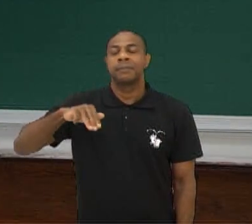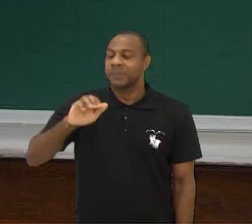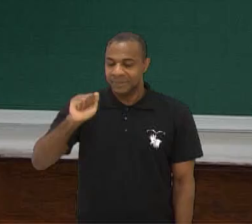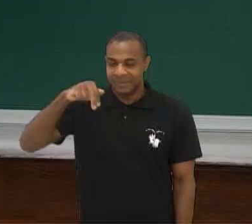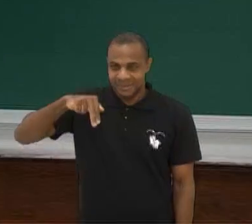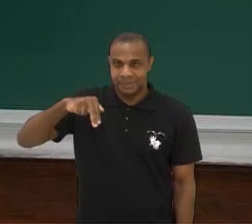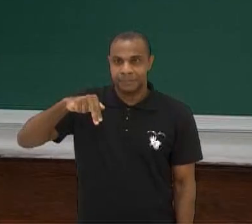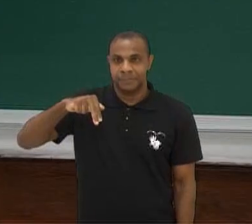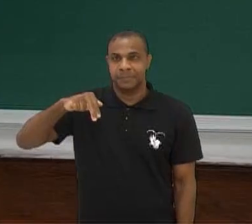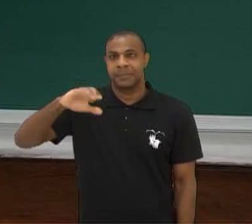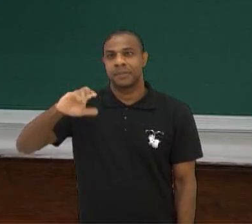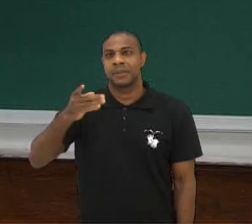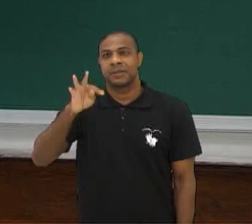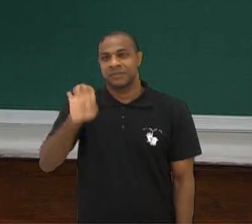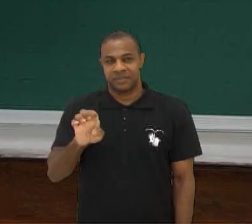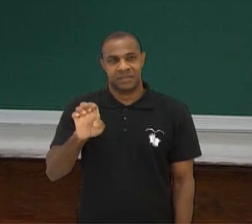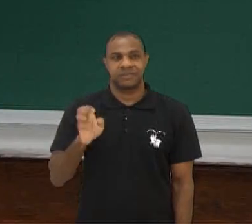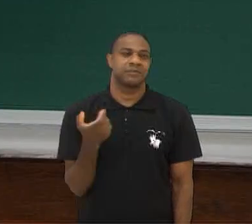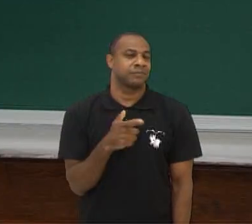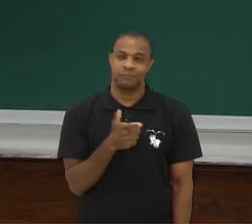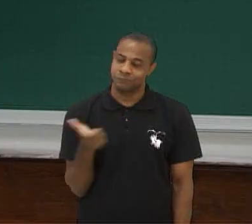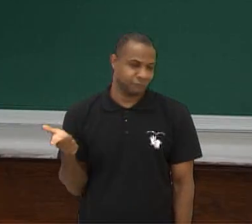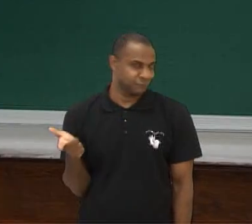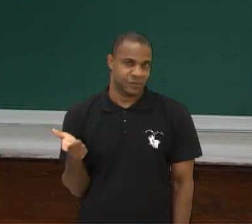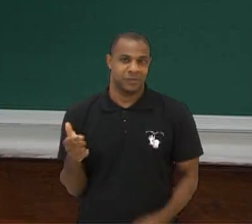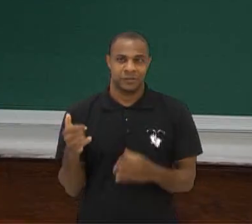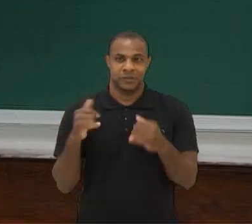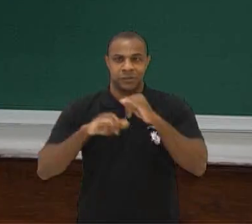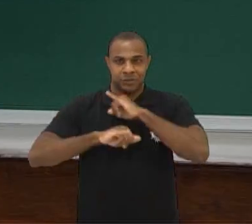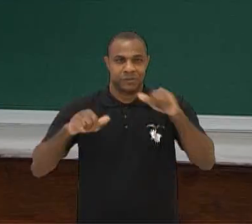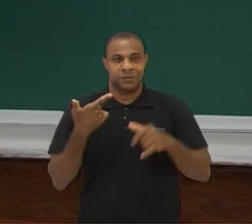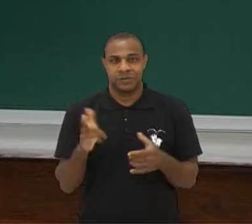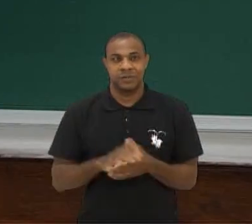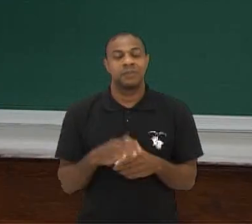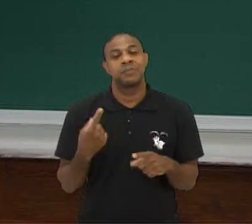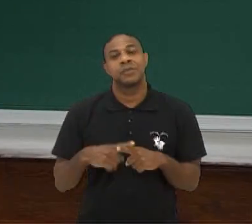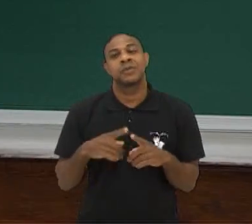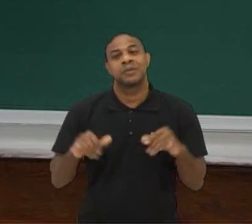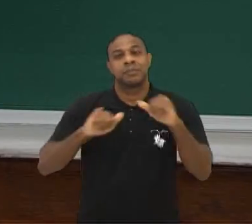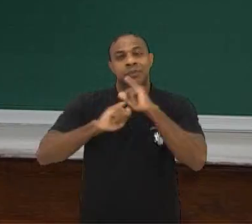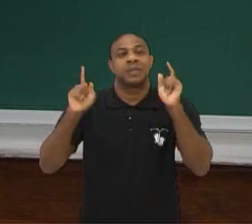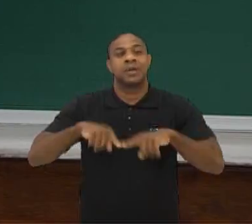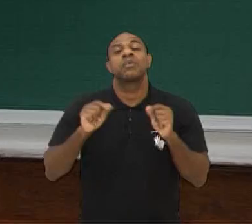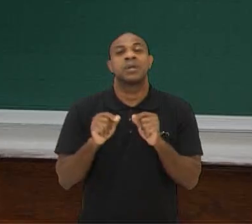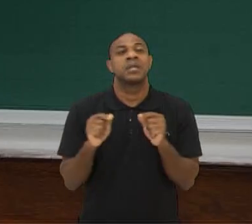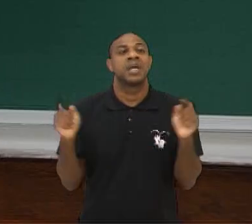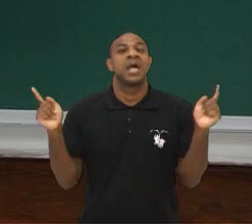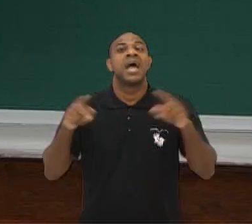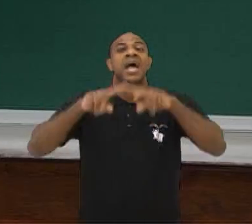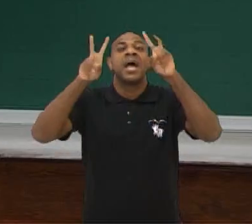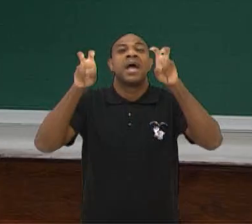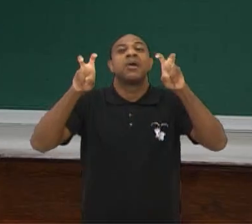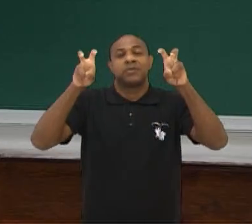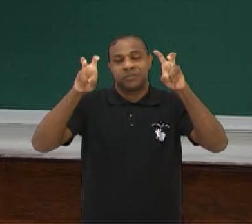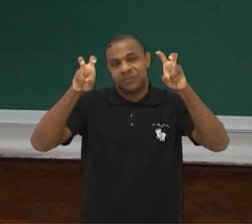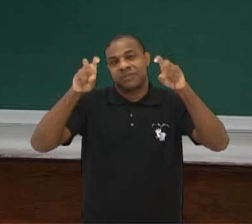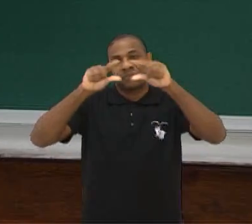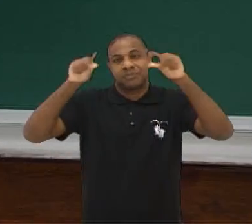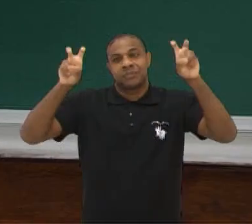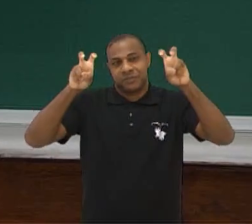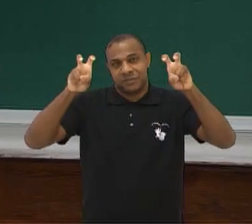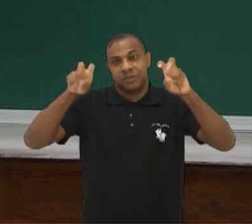tem na indicação da alternativa da letra A. Por quê? Porque a manchete a gente viu que ela é o título da notícia